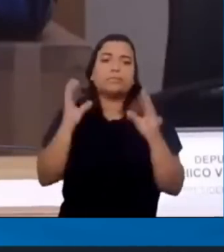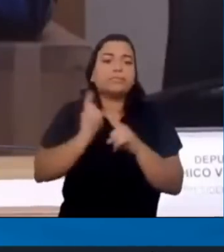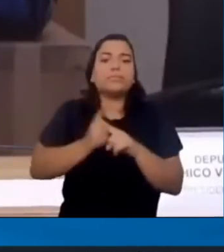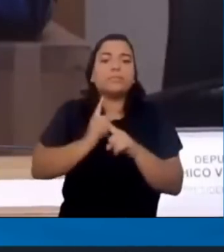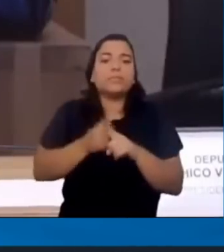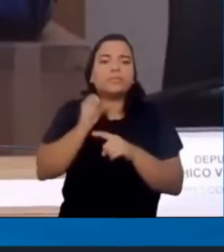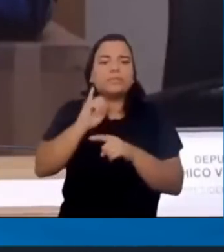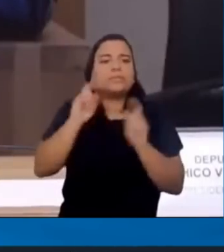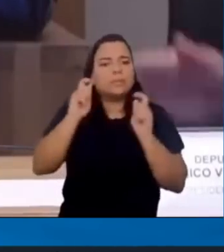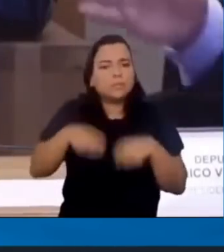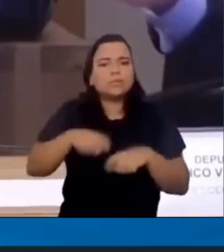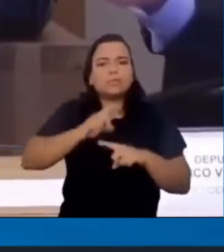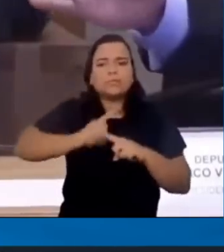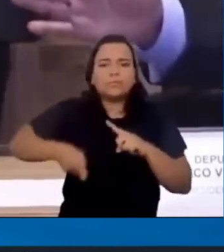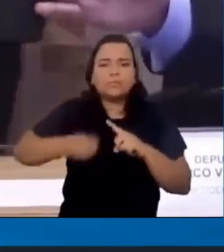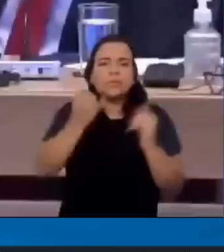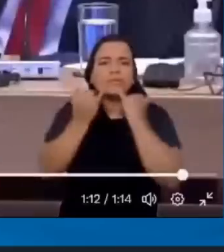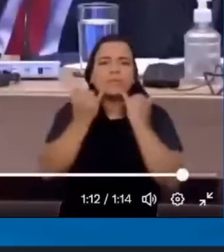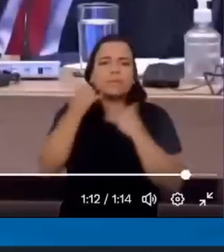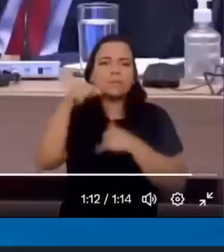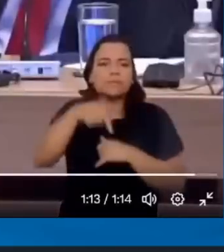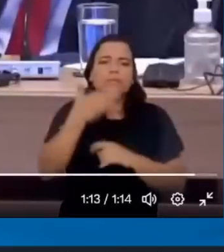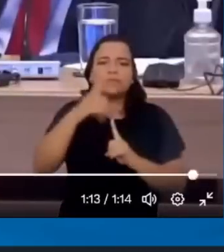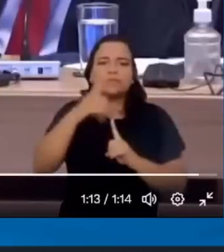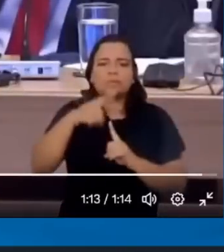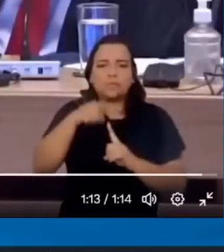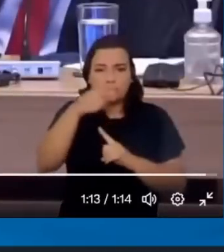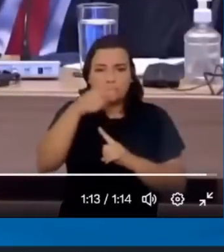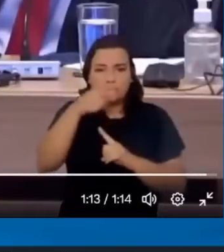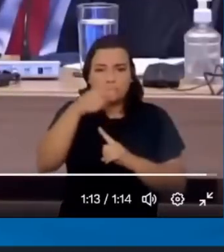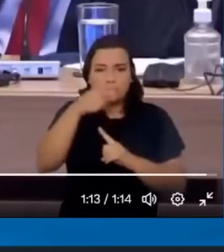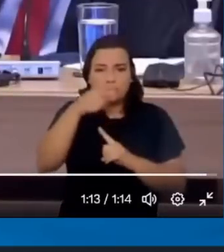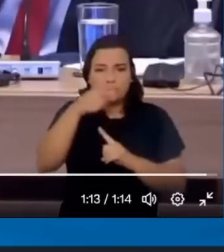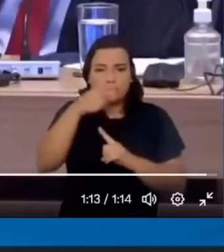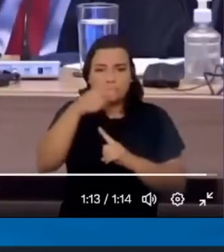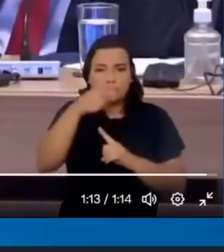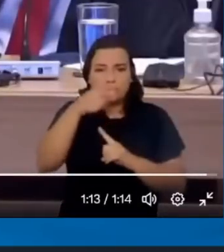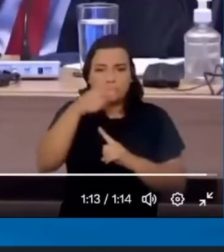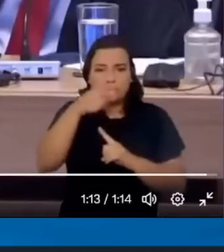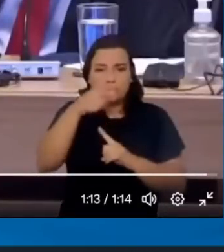estou perguntando para o senhor sabe o que é o código-fonte? Eu não sei o que é o código-fonte.